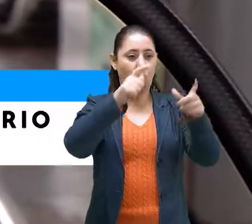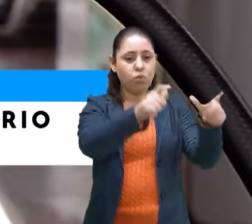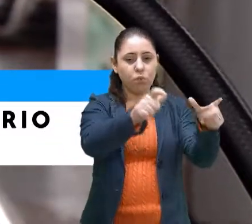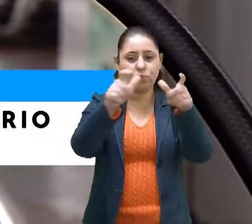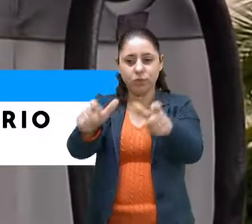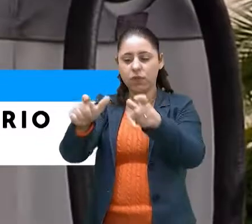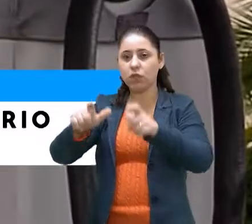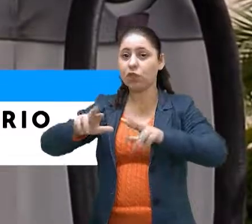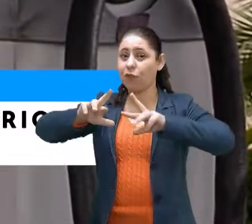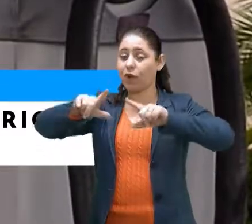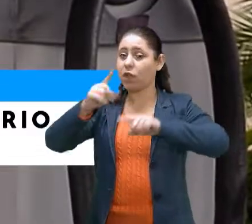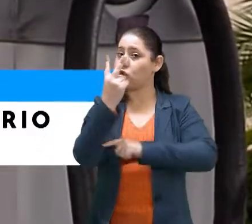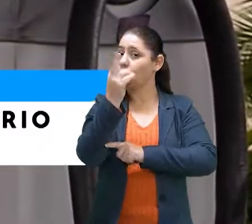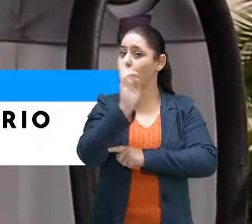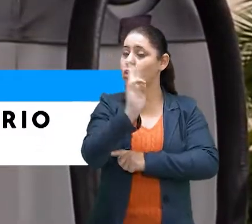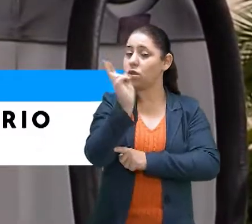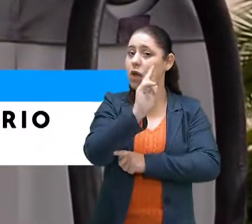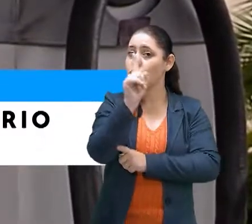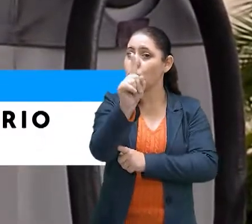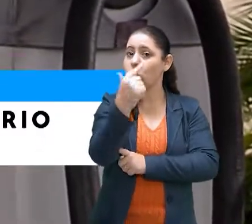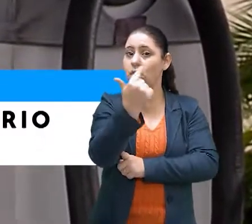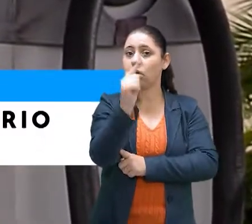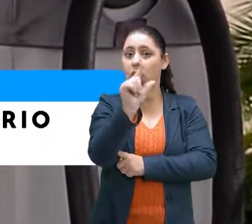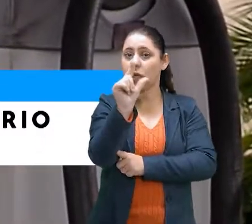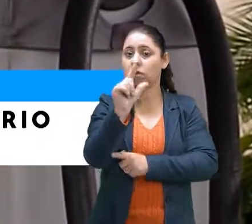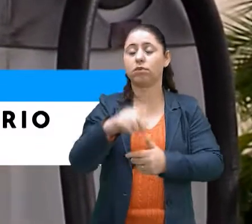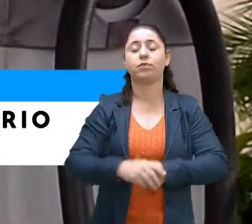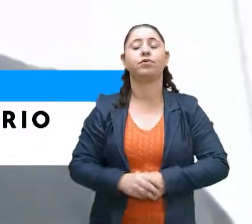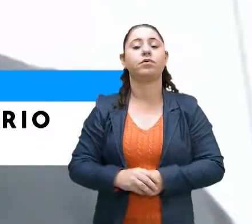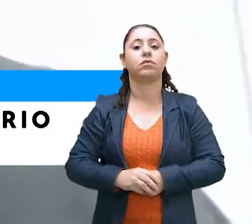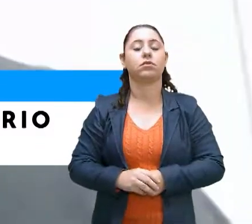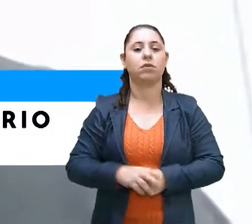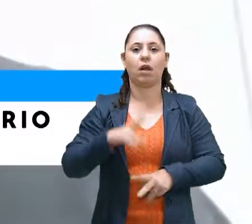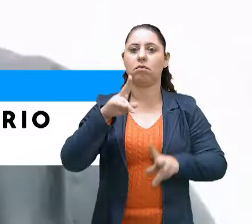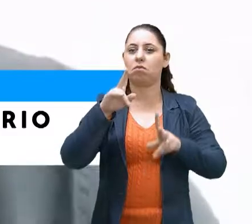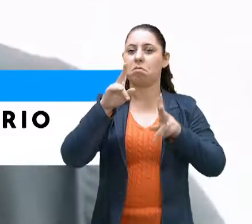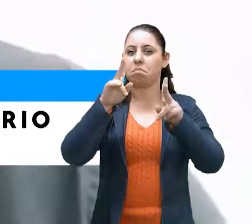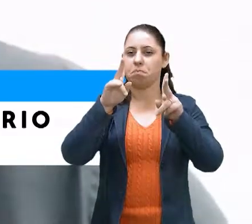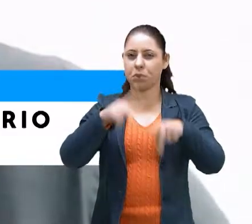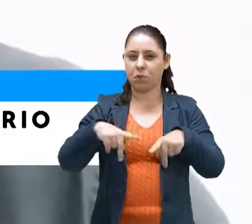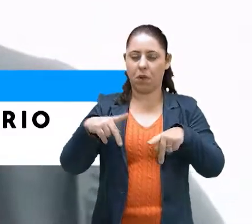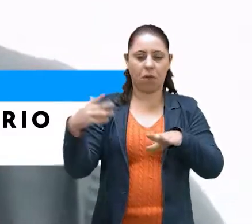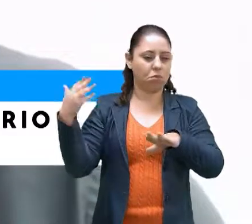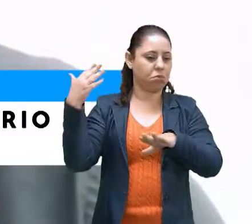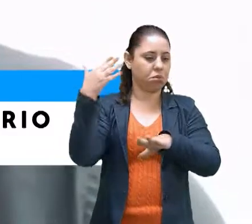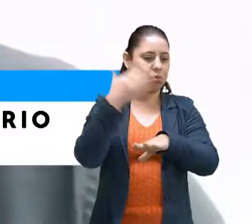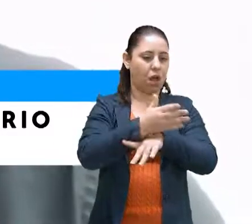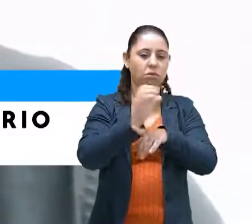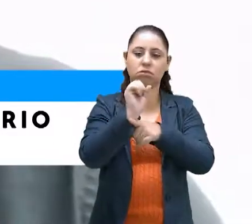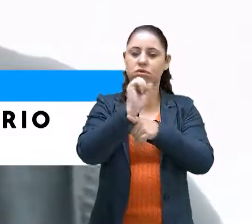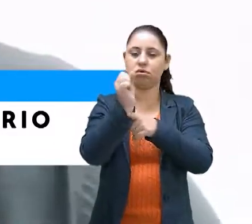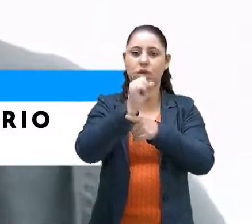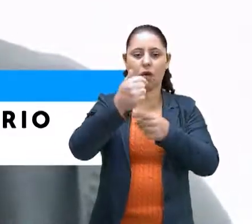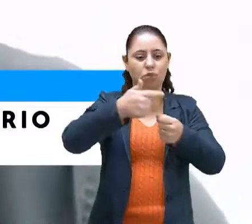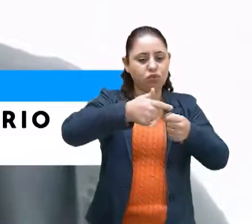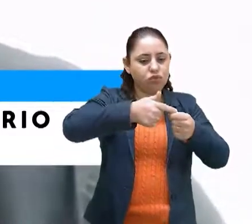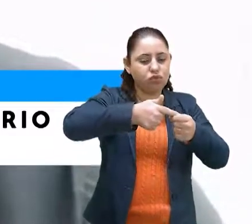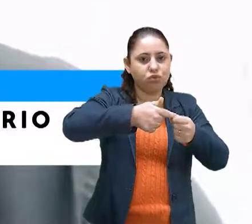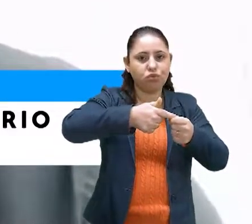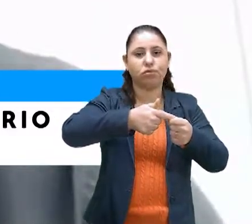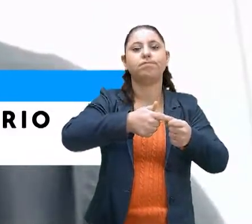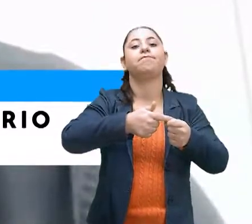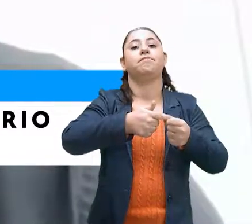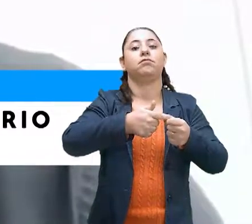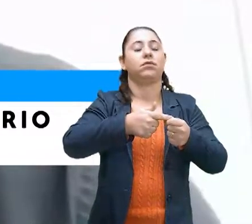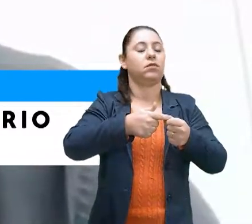postos chegam a ter uma diferença de mais de R$ 2 no valor do litro. A população, cada vez que vai abastecer o seu